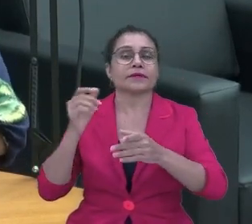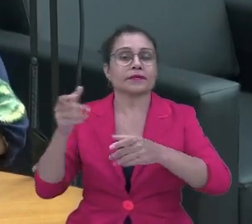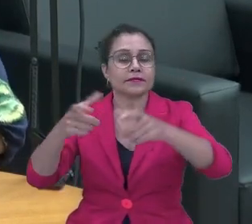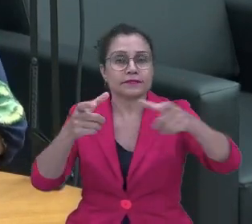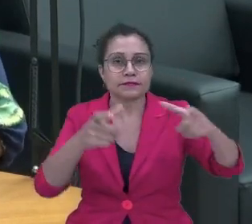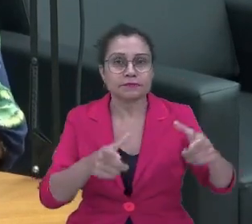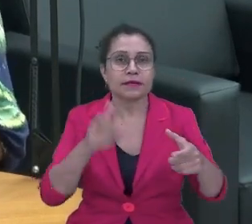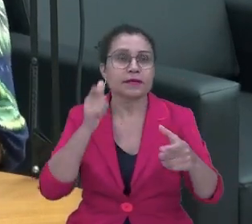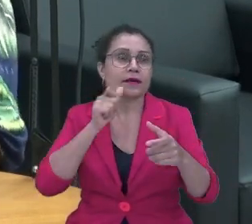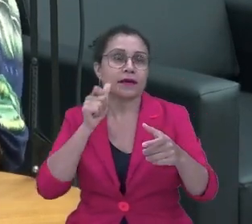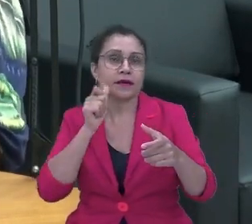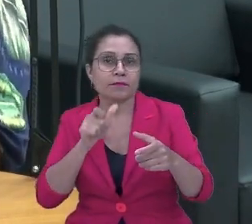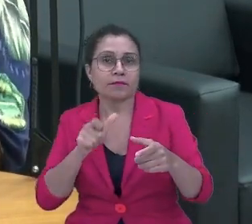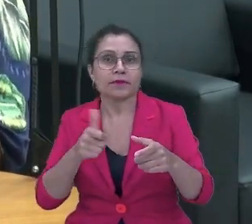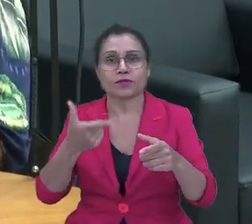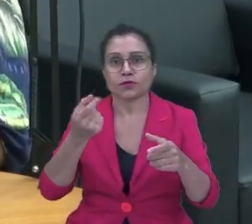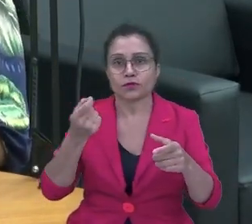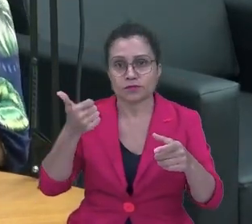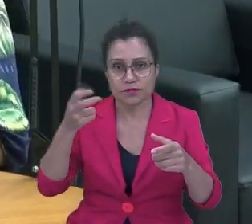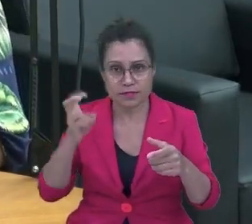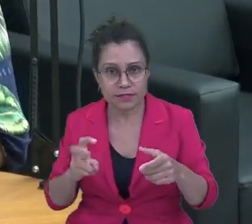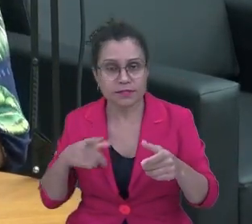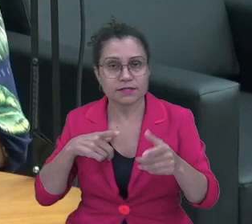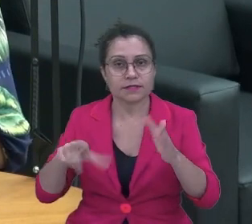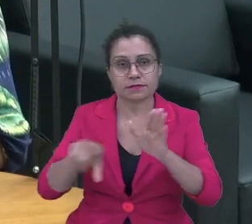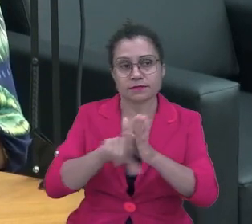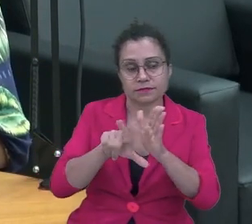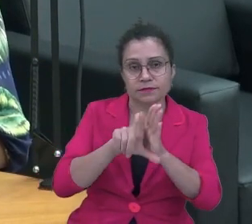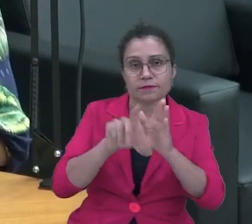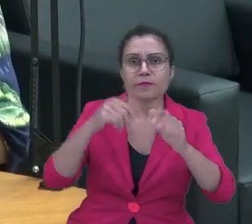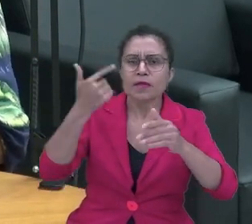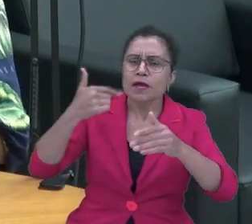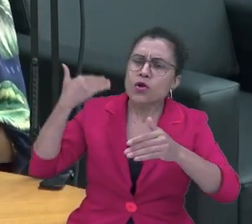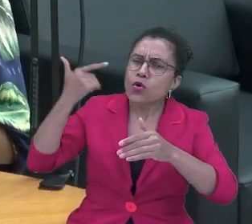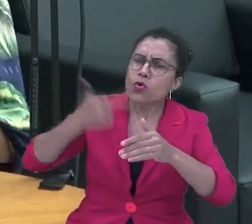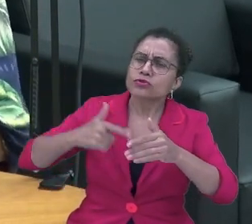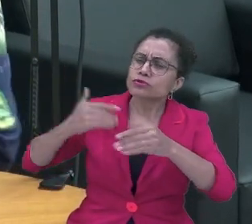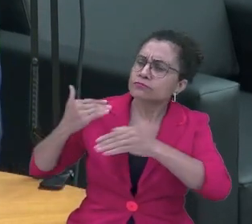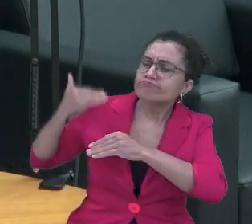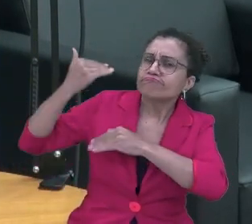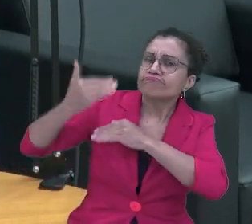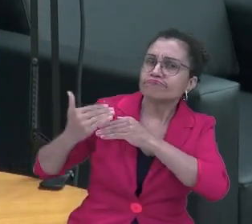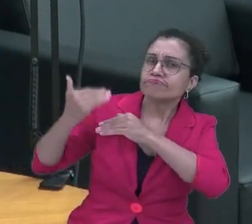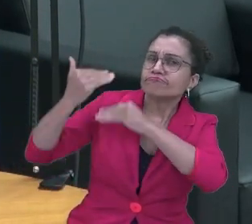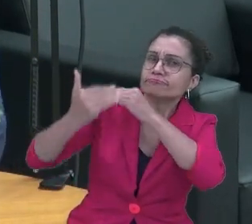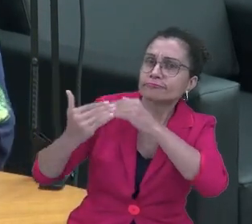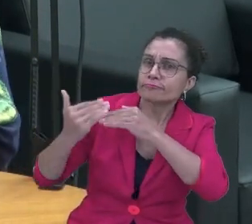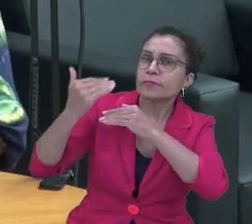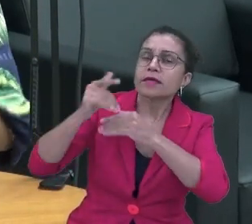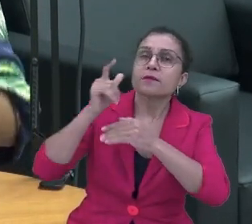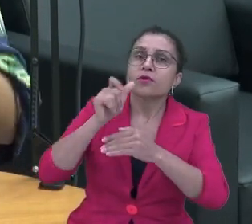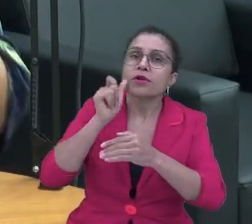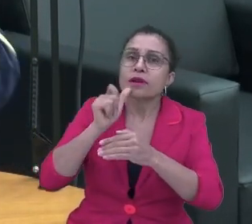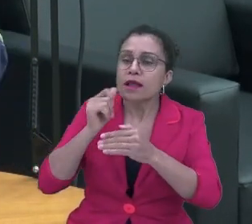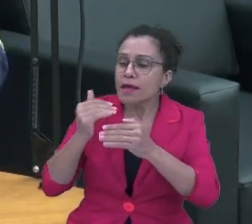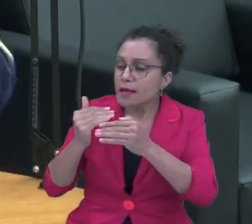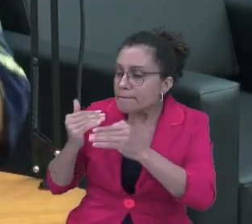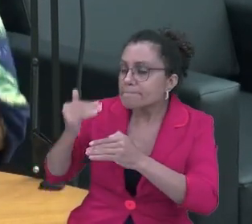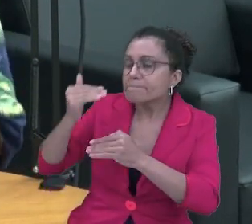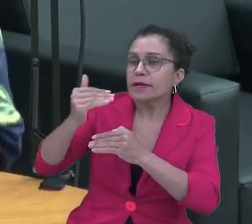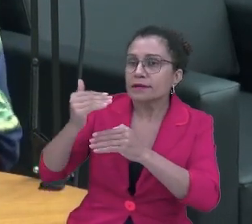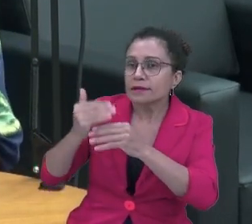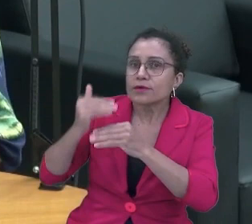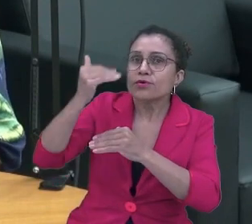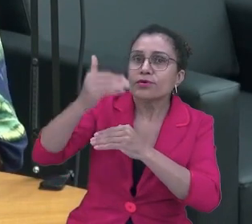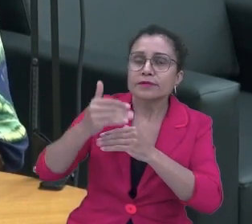aí nós tivemos a lei do feminicídio já em 2015, aí nós seguimos avançando, onde mulheres através de mulheres, até chegar, por